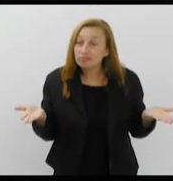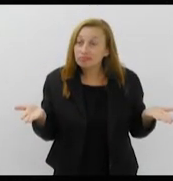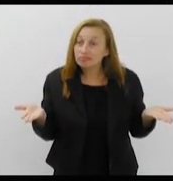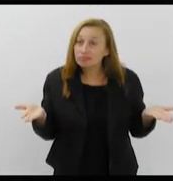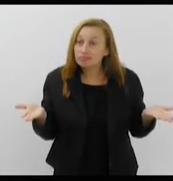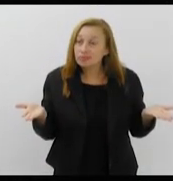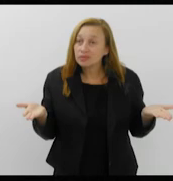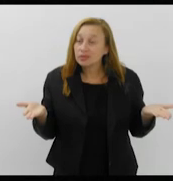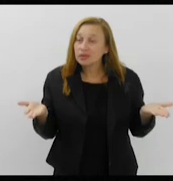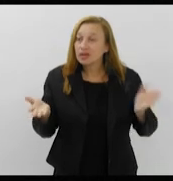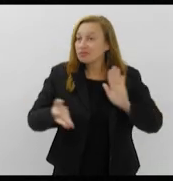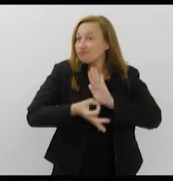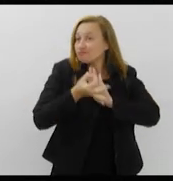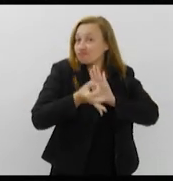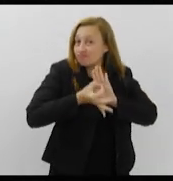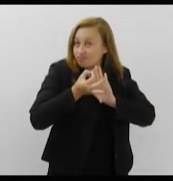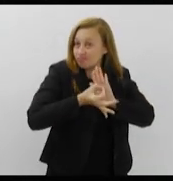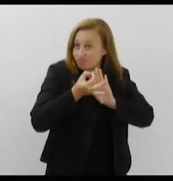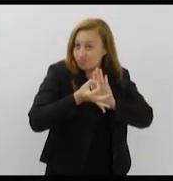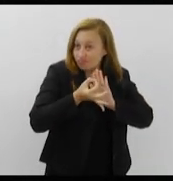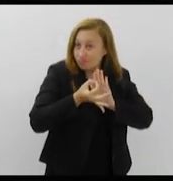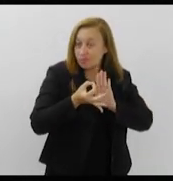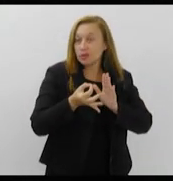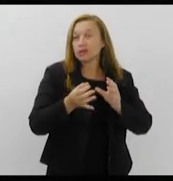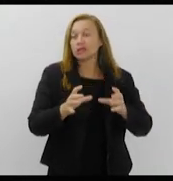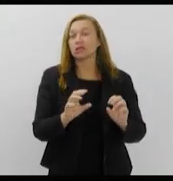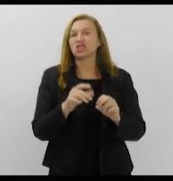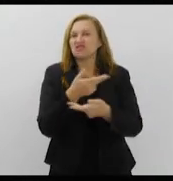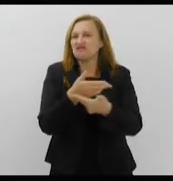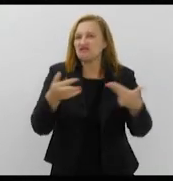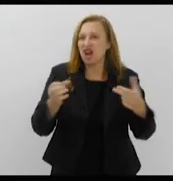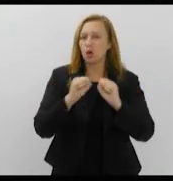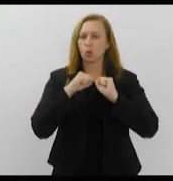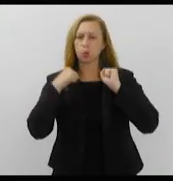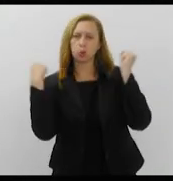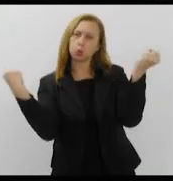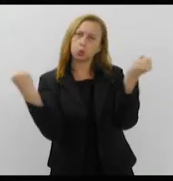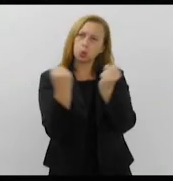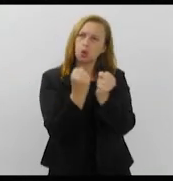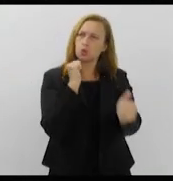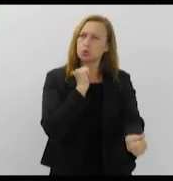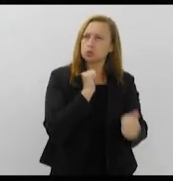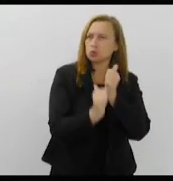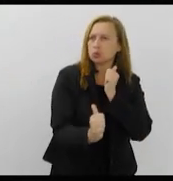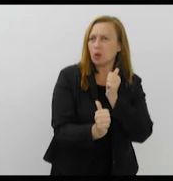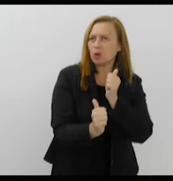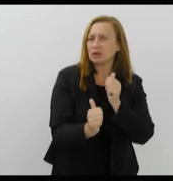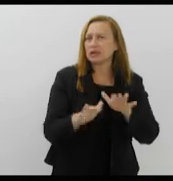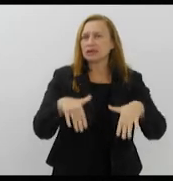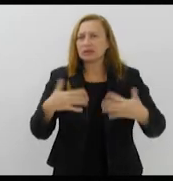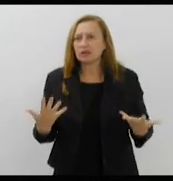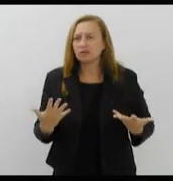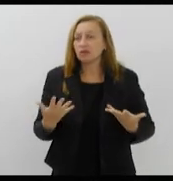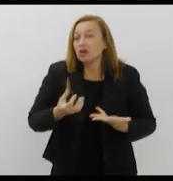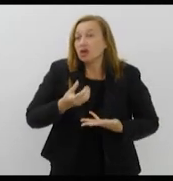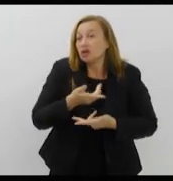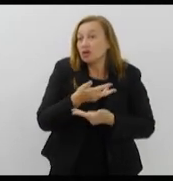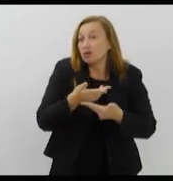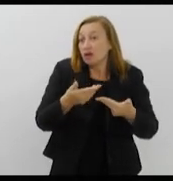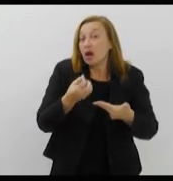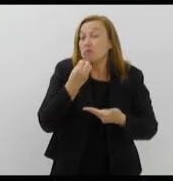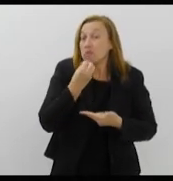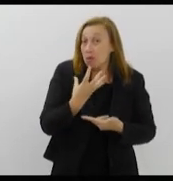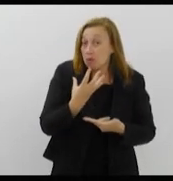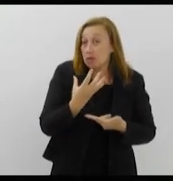essa argumentação de excesso de estádios não é uma argumentação positiva. Então, eu queria